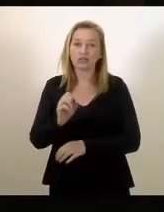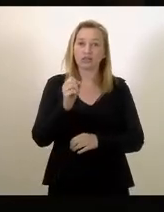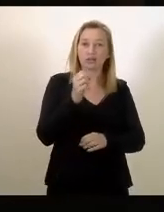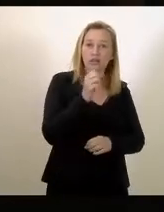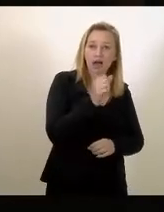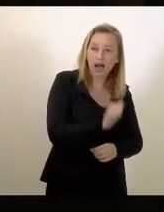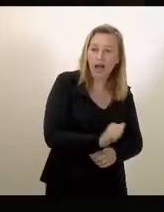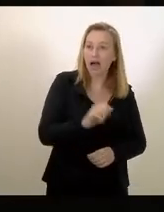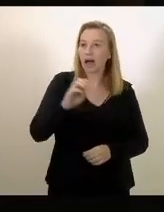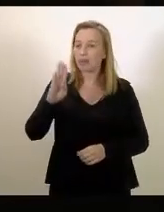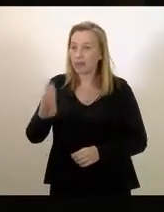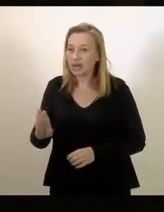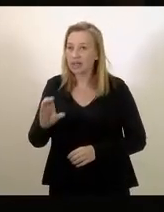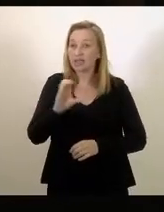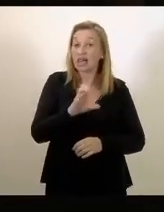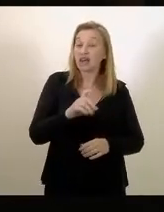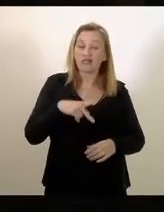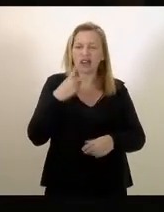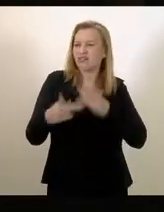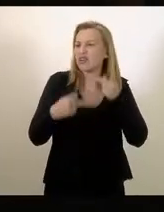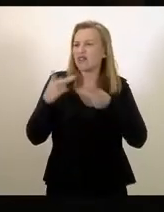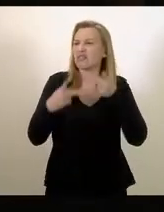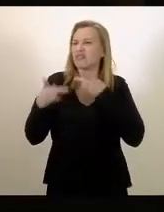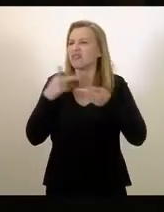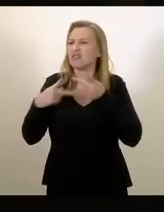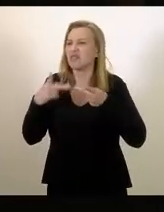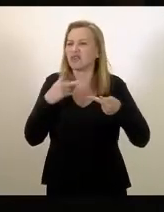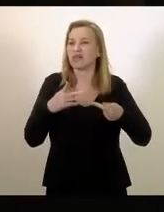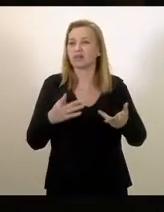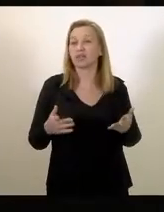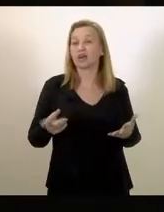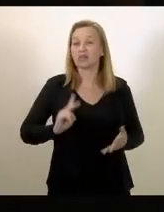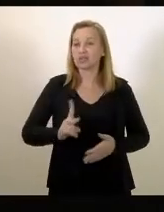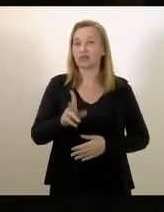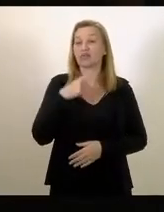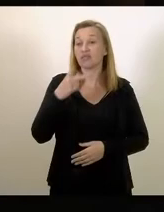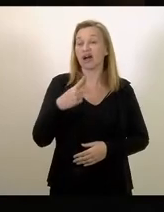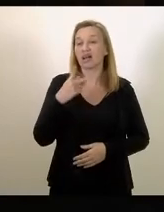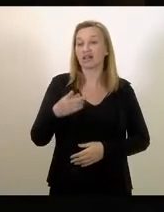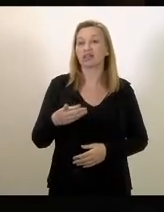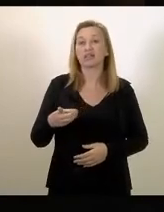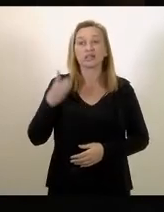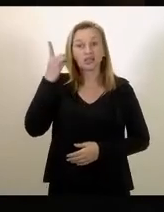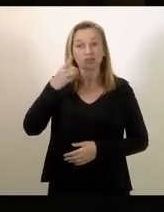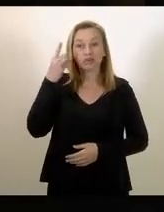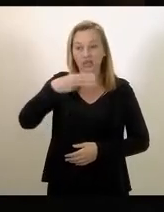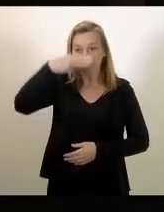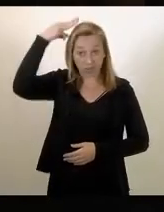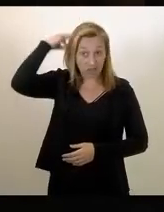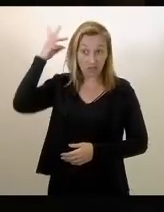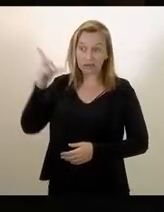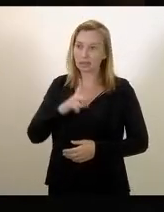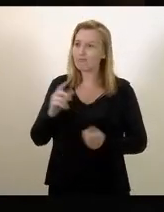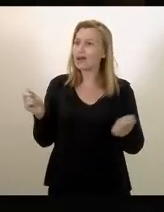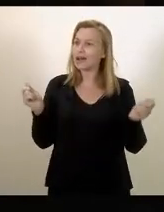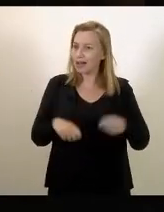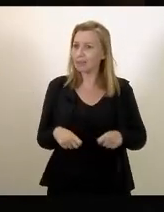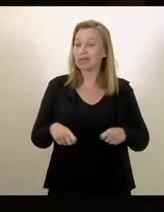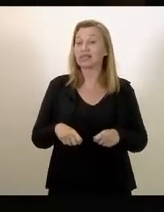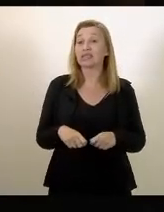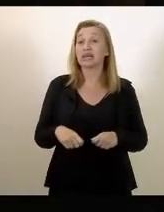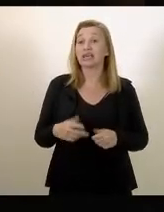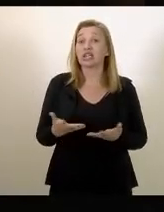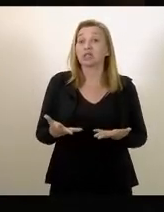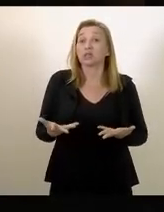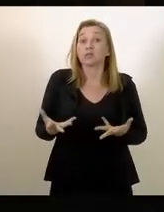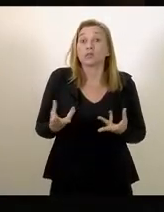ele falava tudo com euforia eu sempre falo o nobre deputado Márcio Pacheco ele tem uma capacidade de